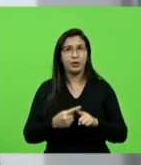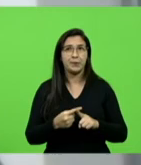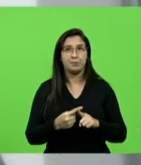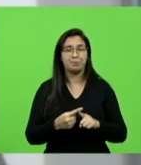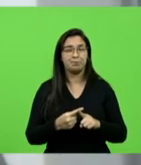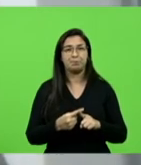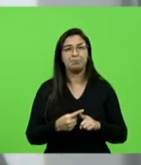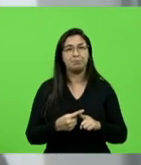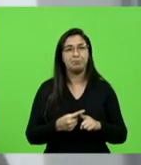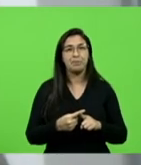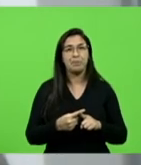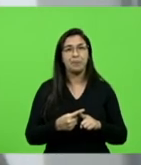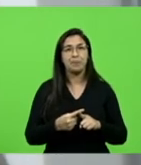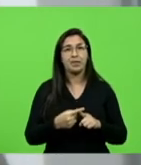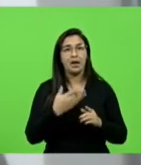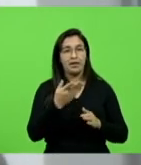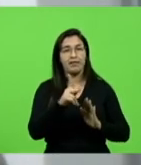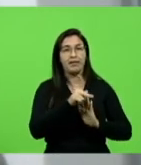à PL.